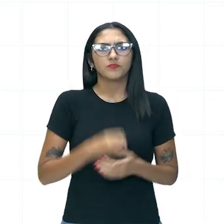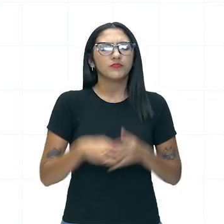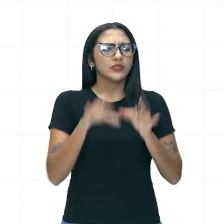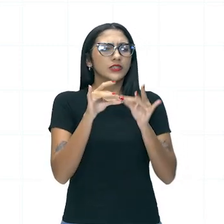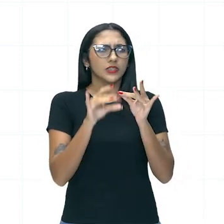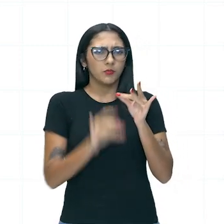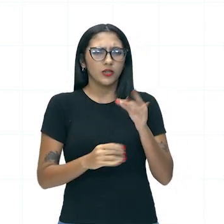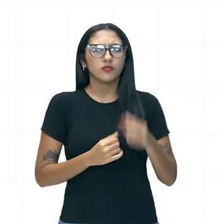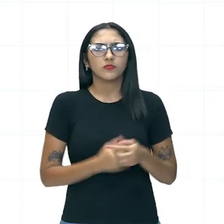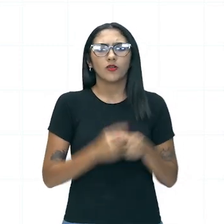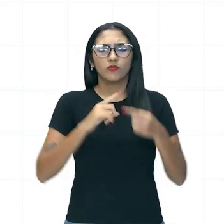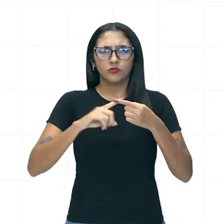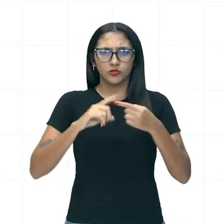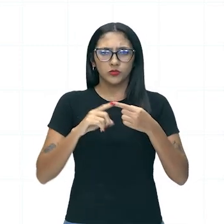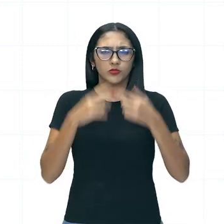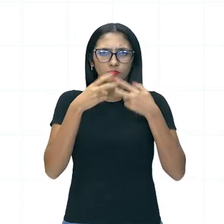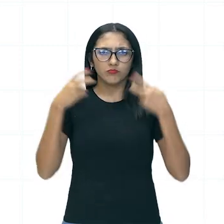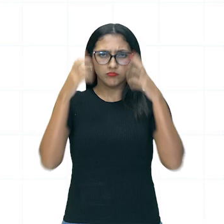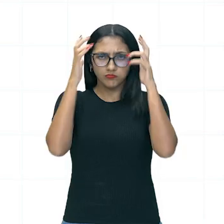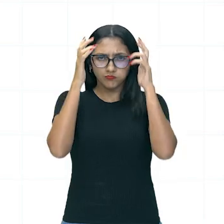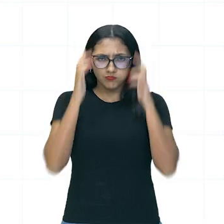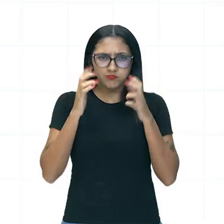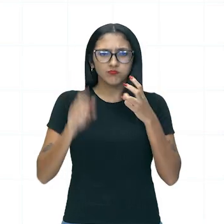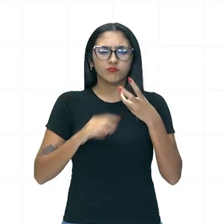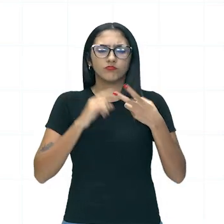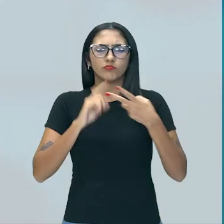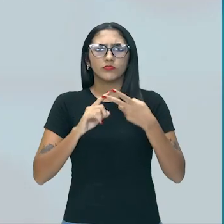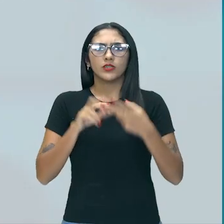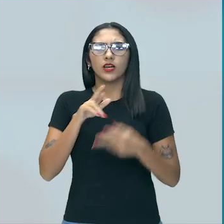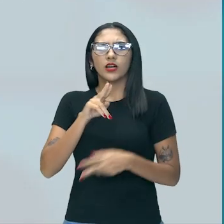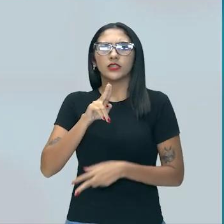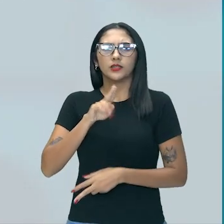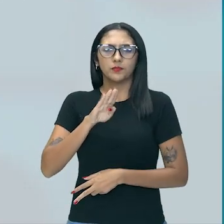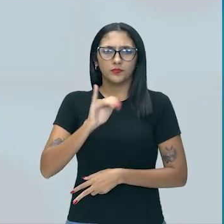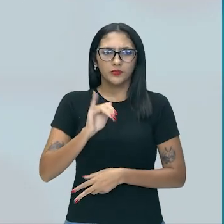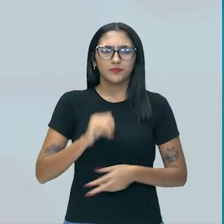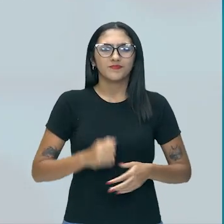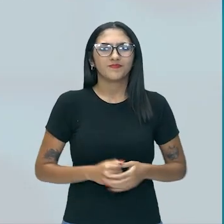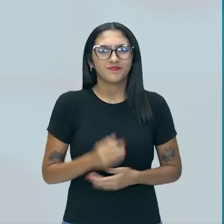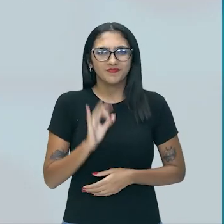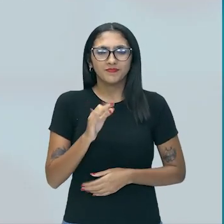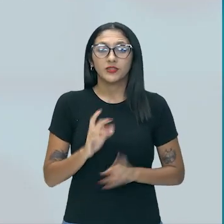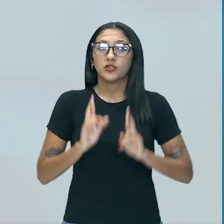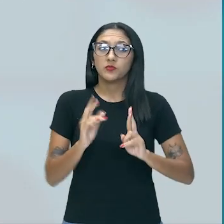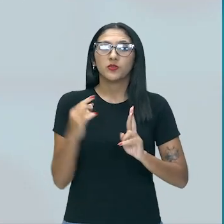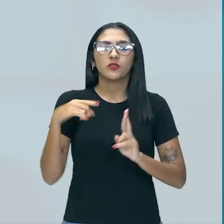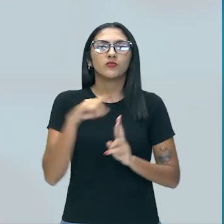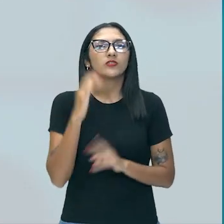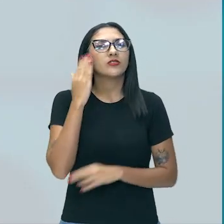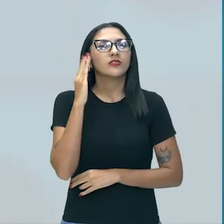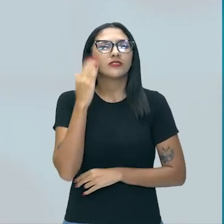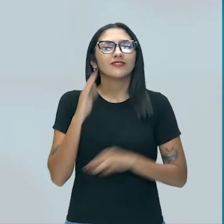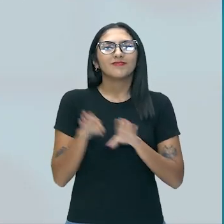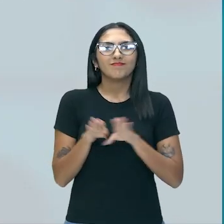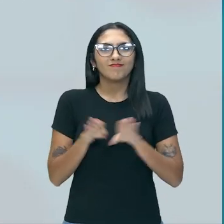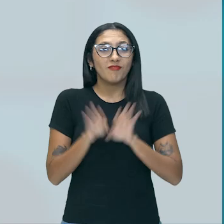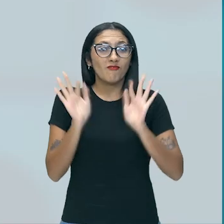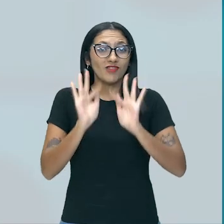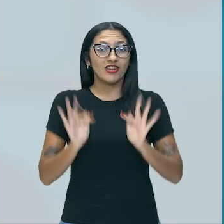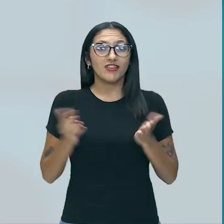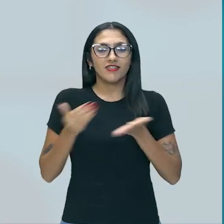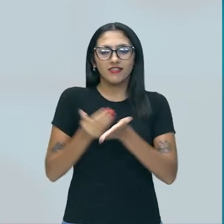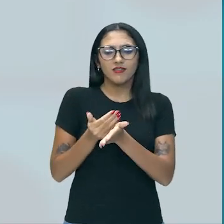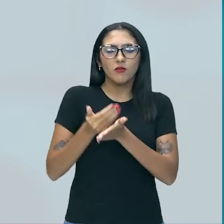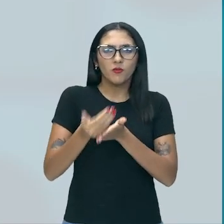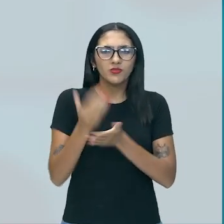detalhamento, futebol americano e rugby. Muito bem, então espero que vocês estejam ansiosos, né, para saber um